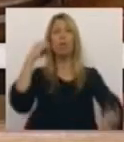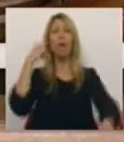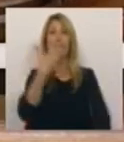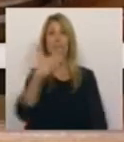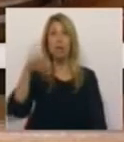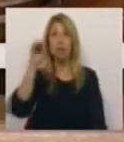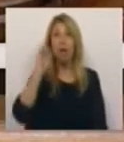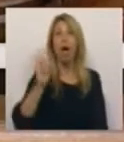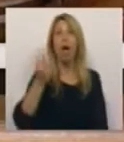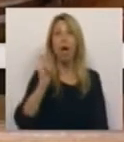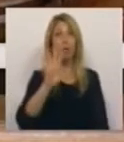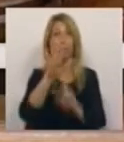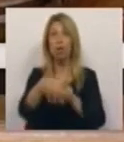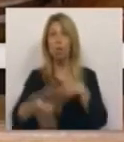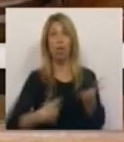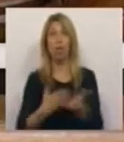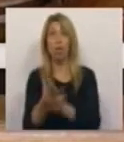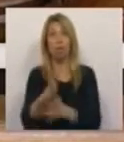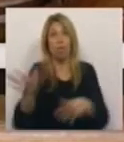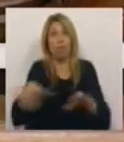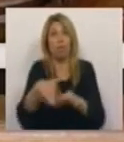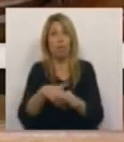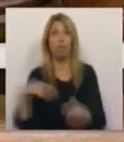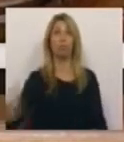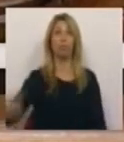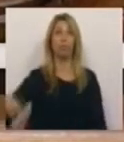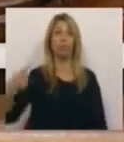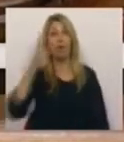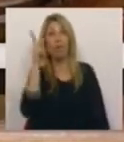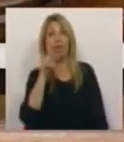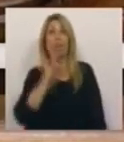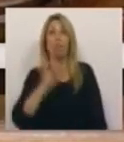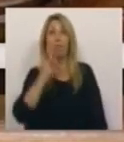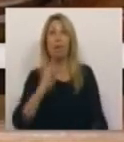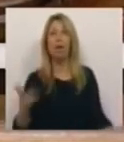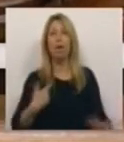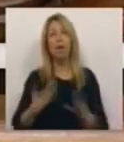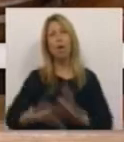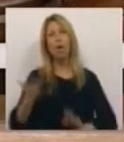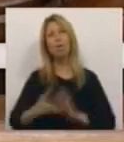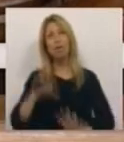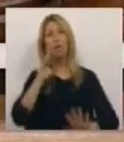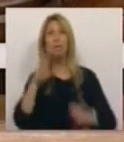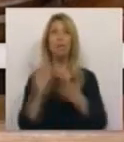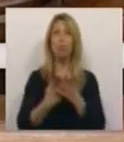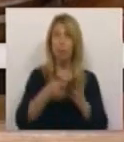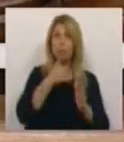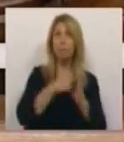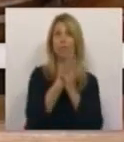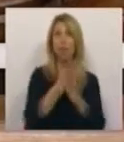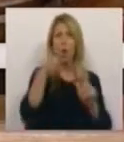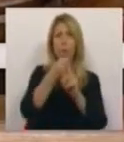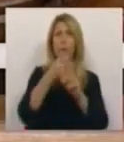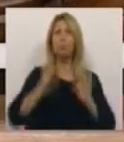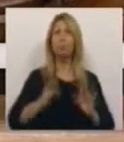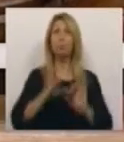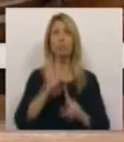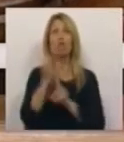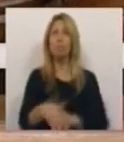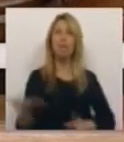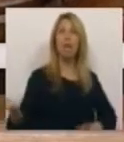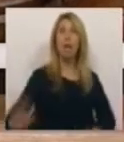porque as discriminações continuam a fazer parte do dia-a-dia das mulheres, é urgente garantir medidas de combate efetivo à discriminação e de